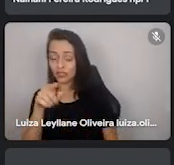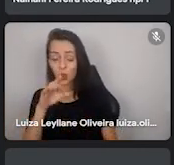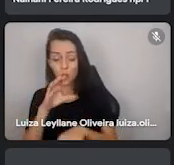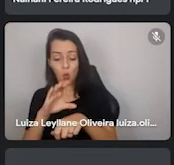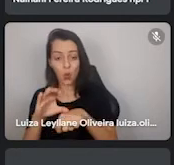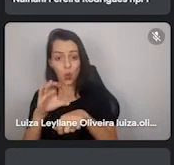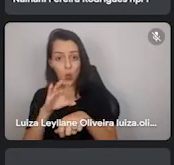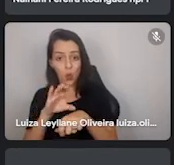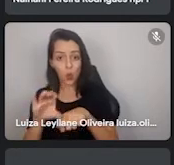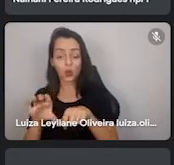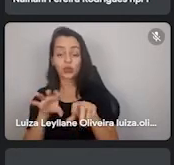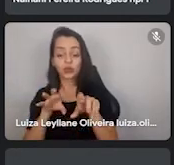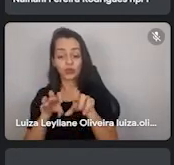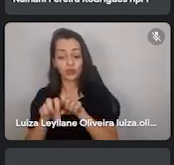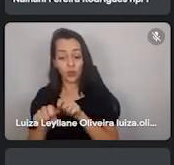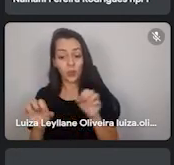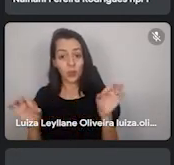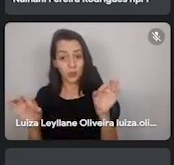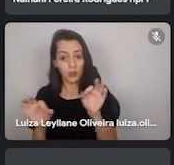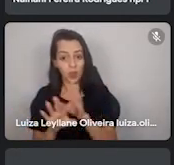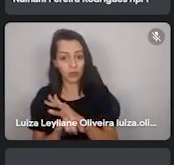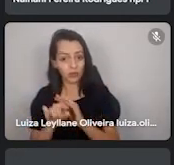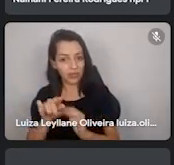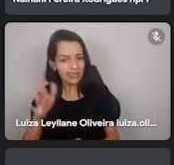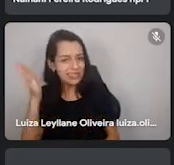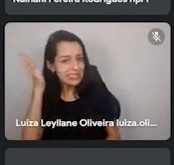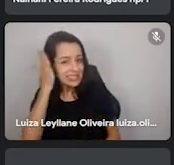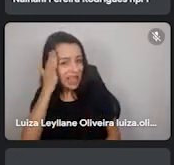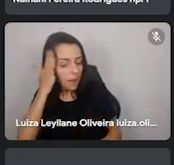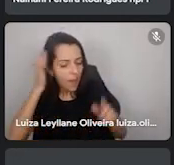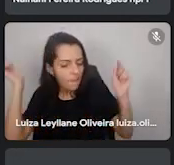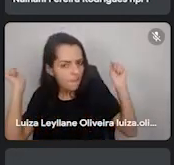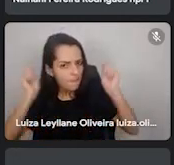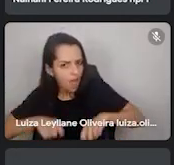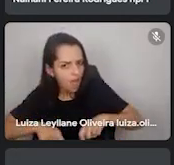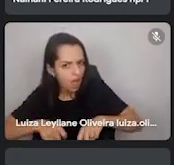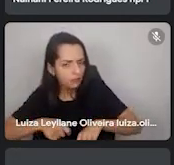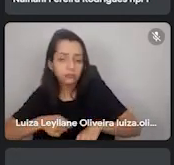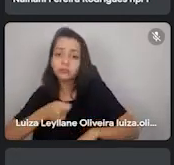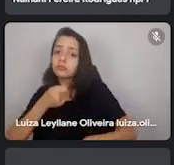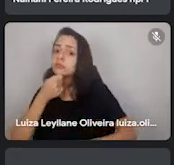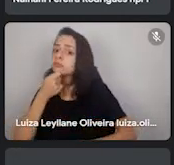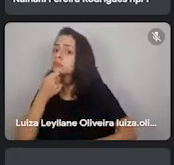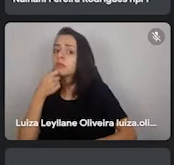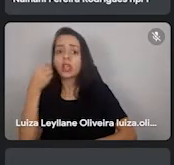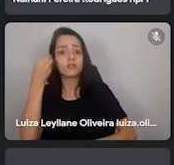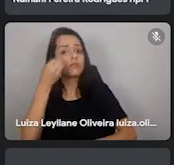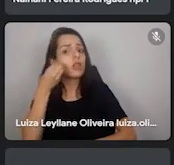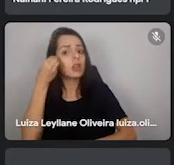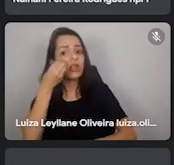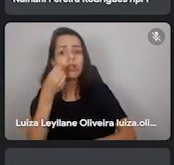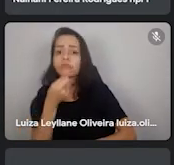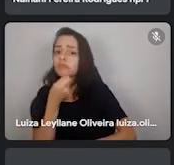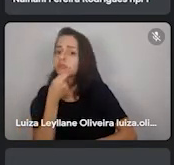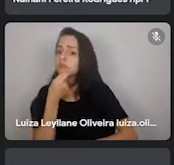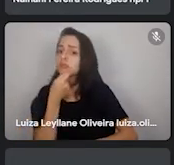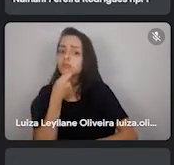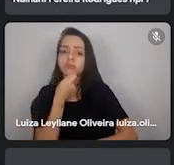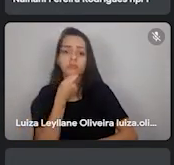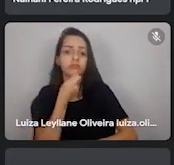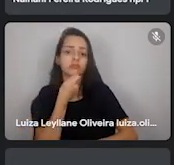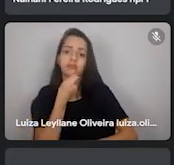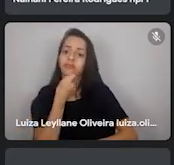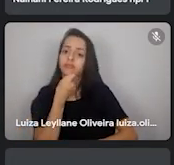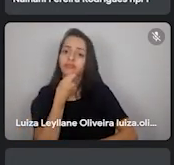foi só qualificado. Você não tem experiência nenhuma. É o que a maior